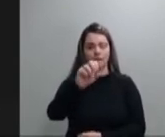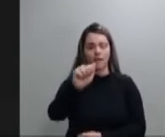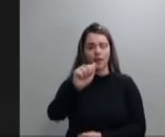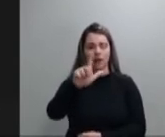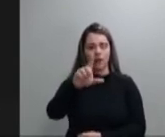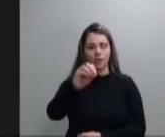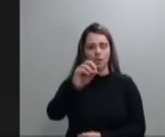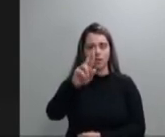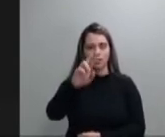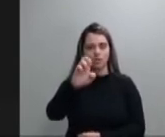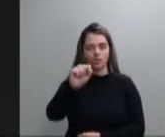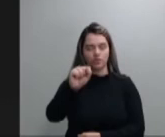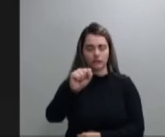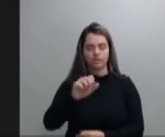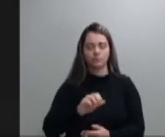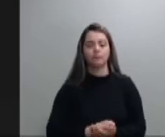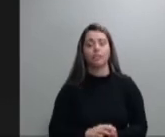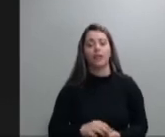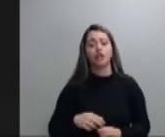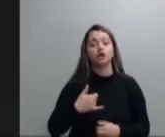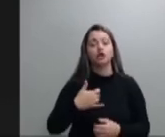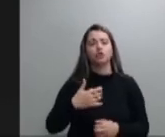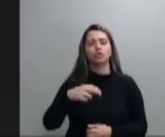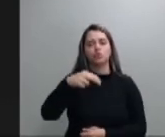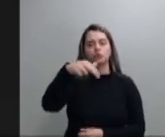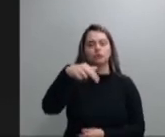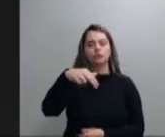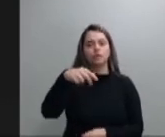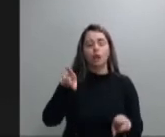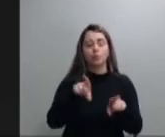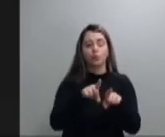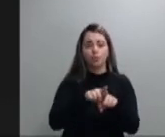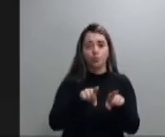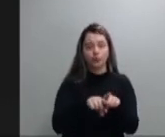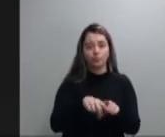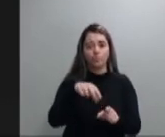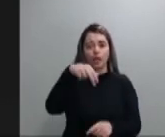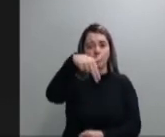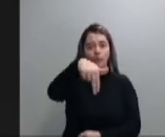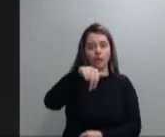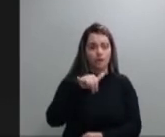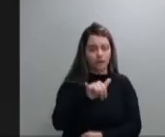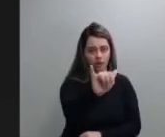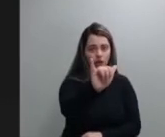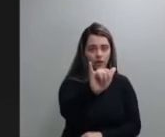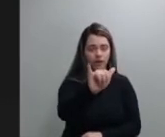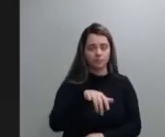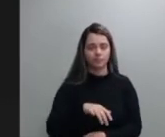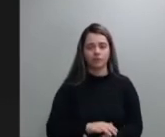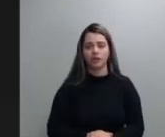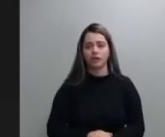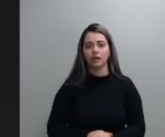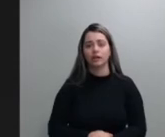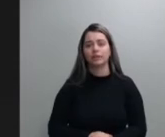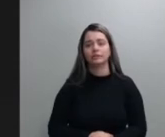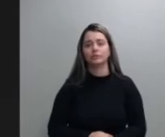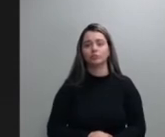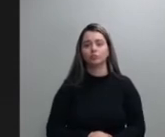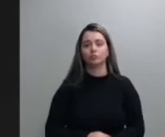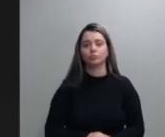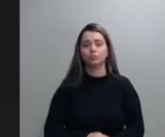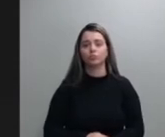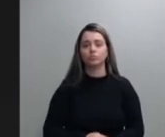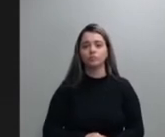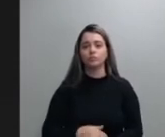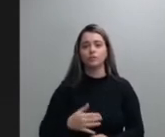carbônico representa a concentração horizontal porquanto o acesso da adquirente a informações da adquirida a qual